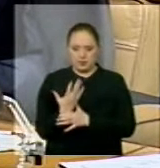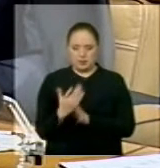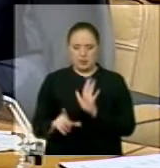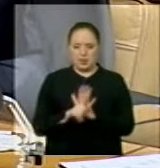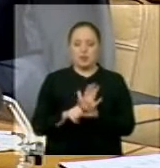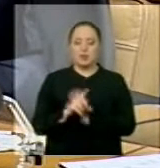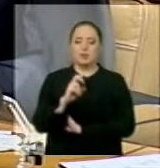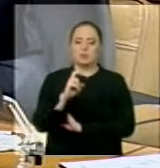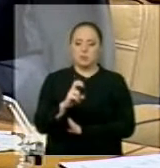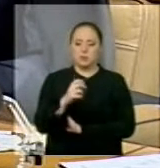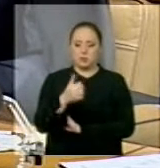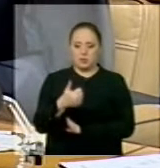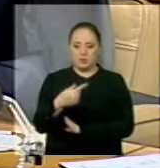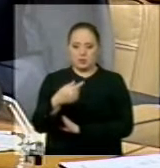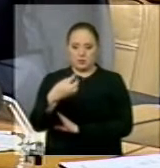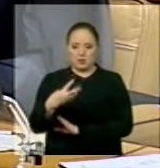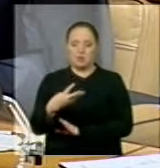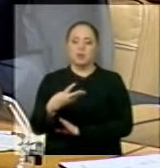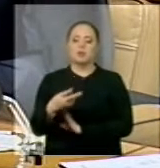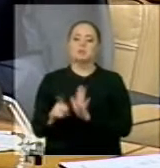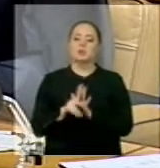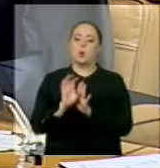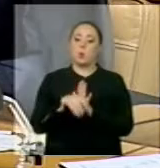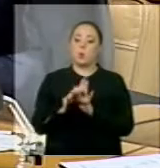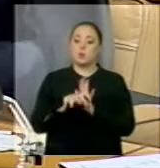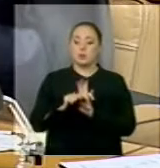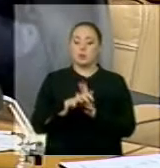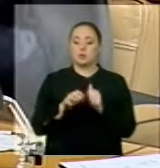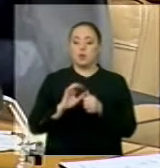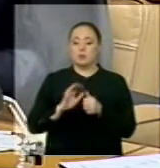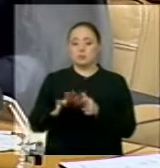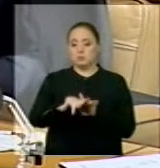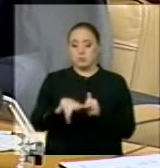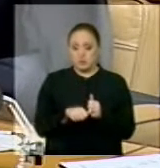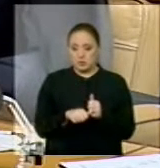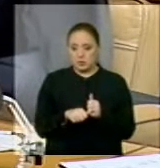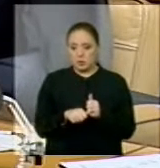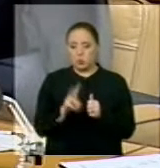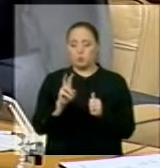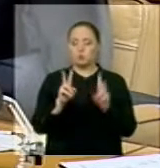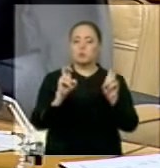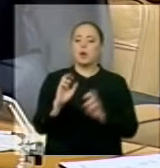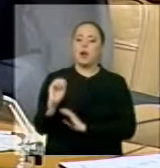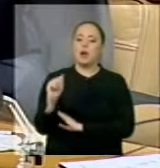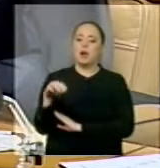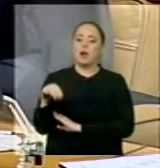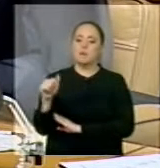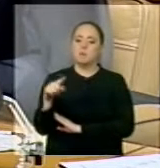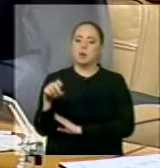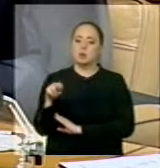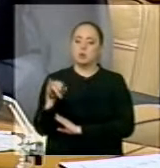Lei 5.173, do conceito de Amazônia Legal, perpassando a sua